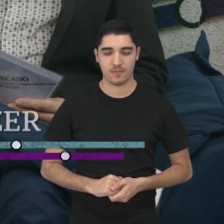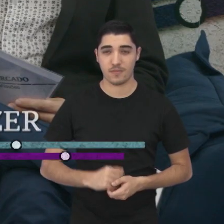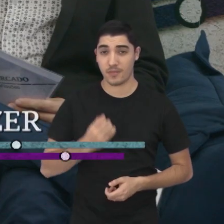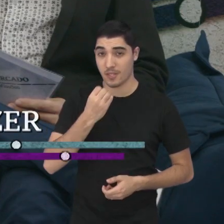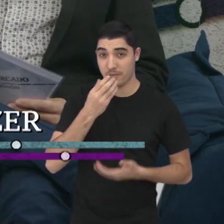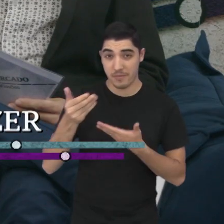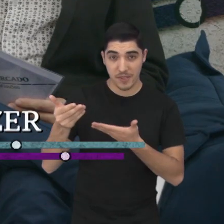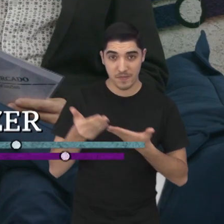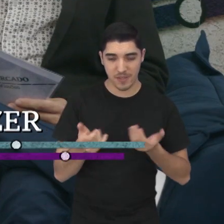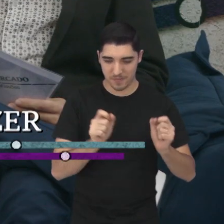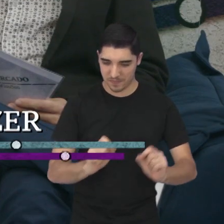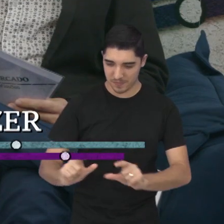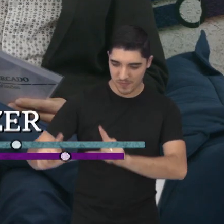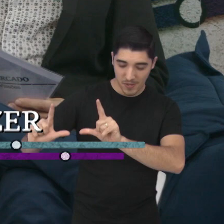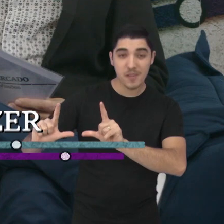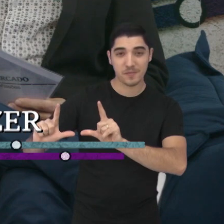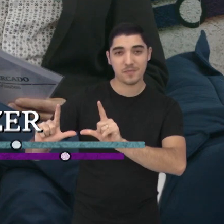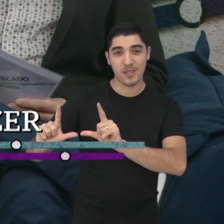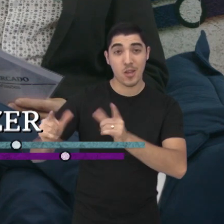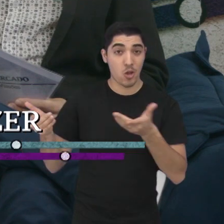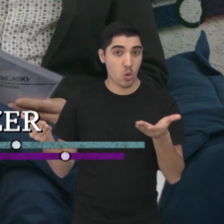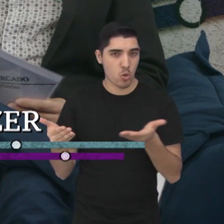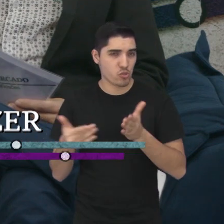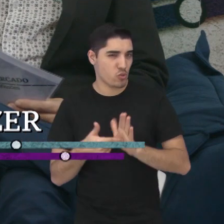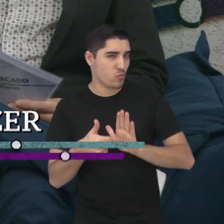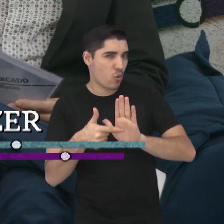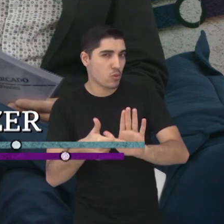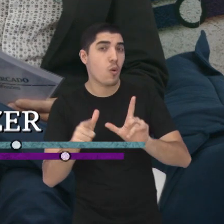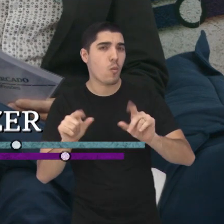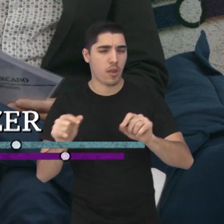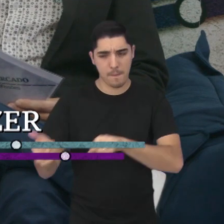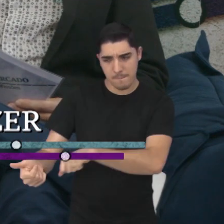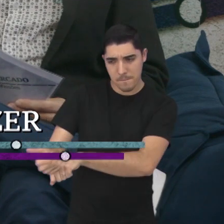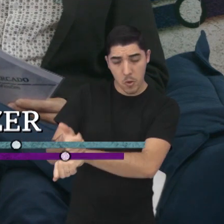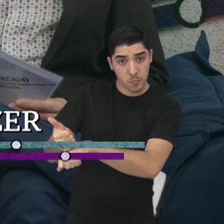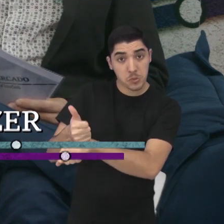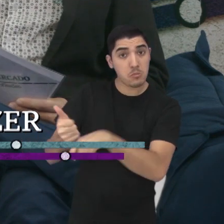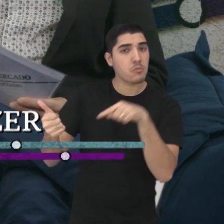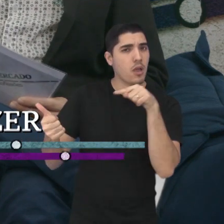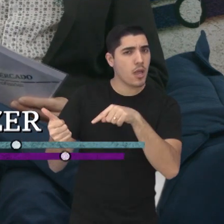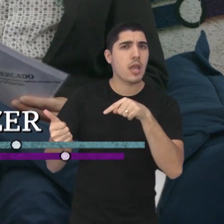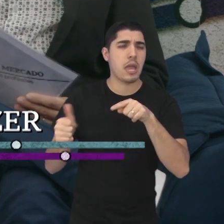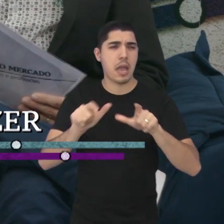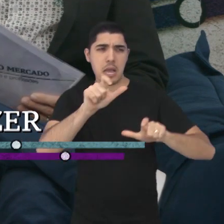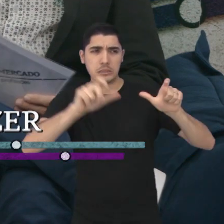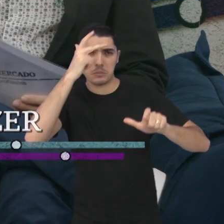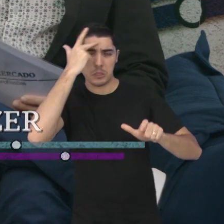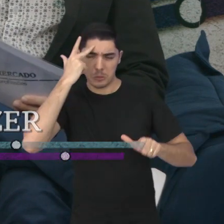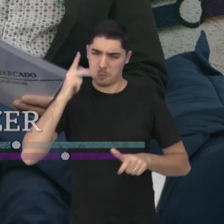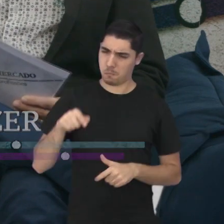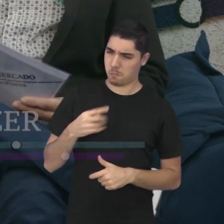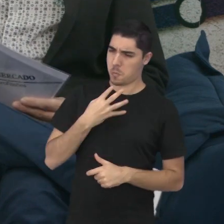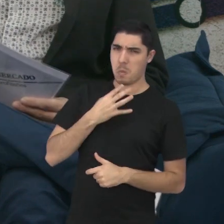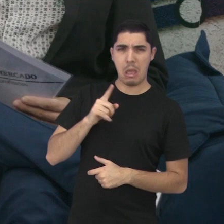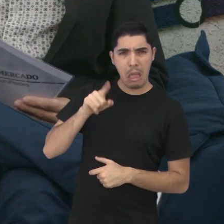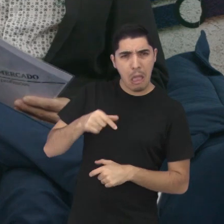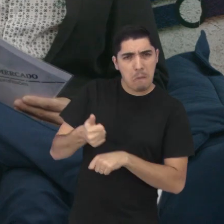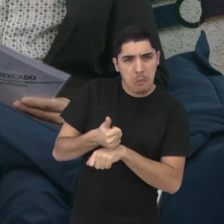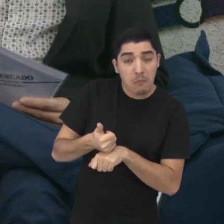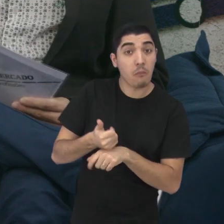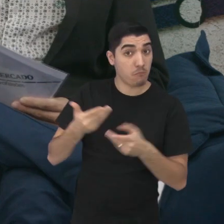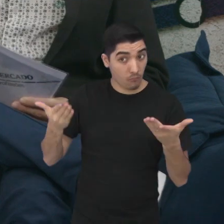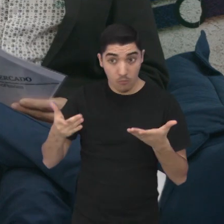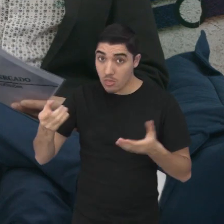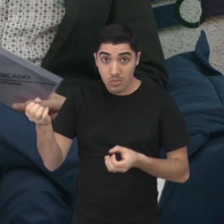seja bem-vindo ao nosso programa. Hoje a gente vai falar de uma profissão que talvez não seja tão conhecida, mas que é